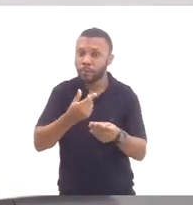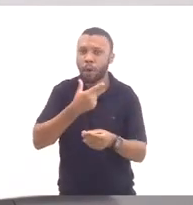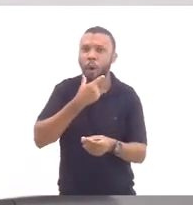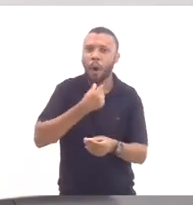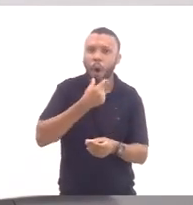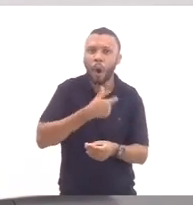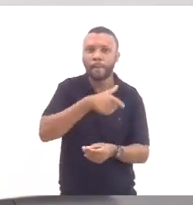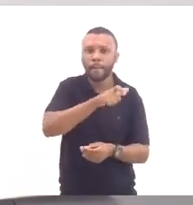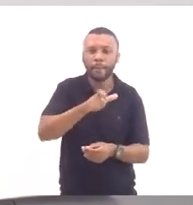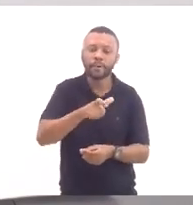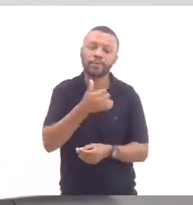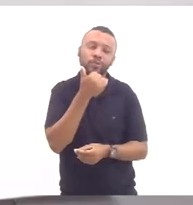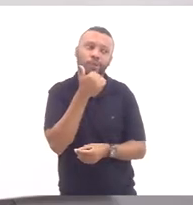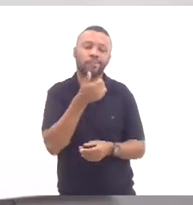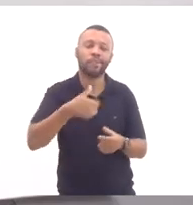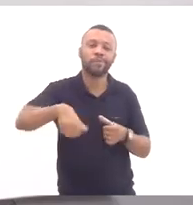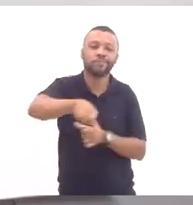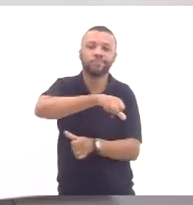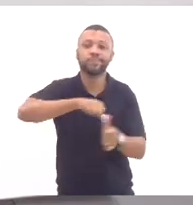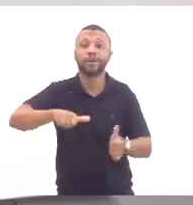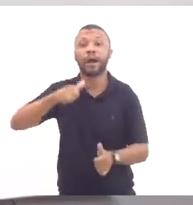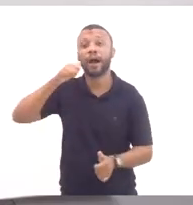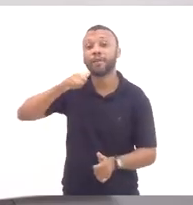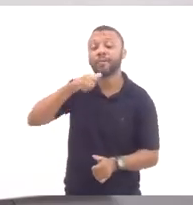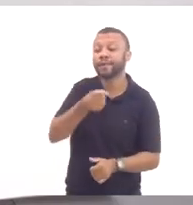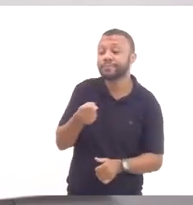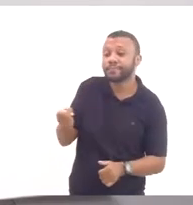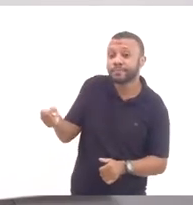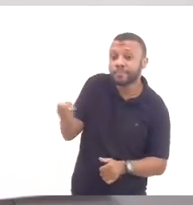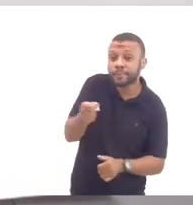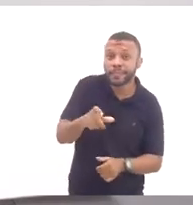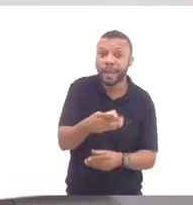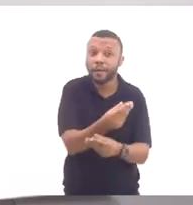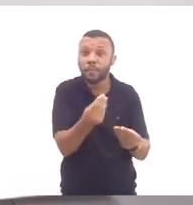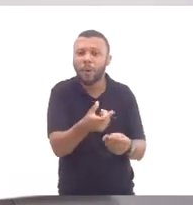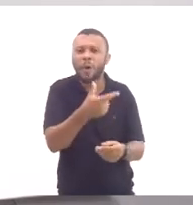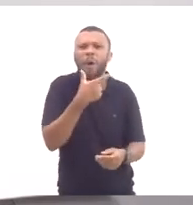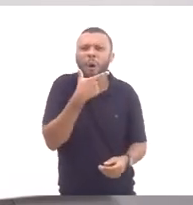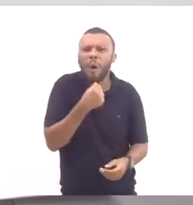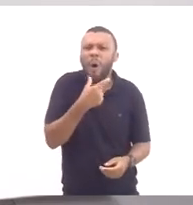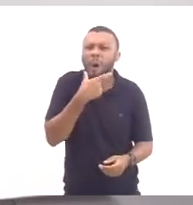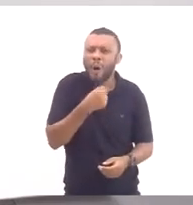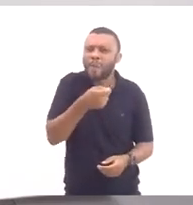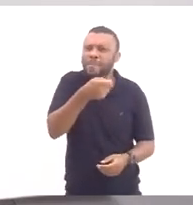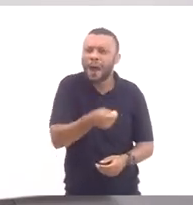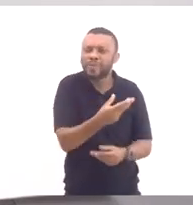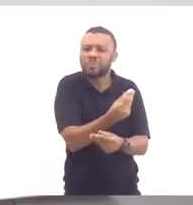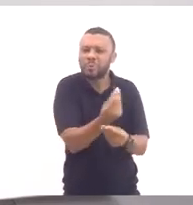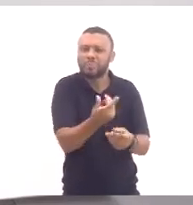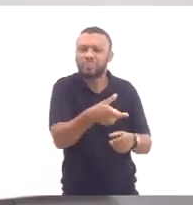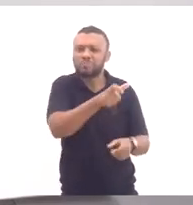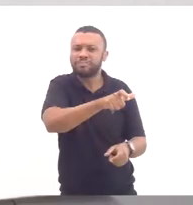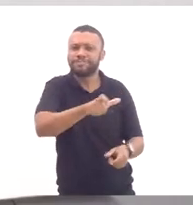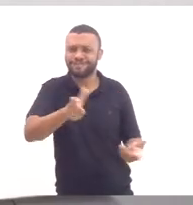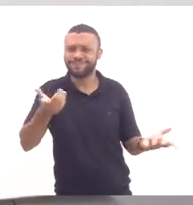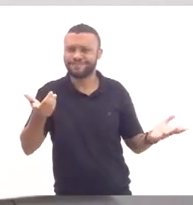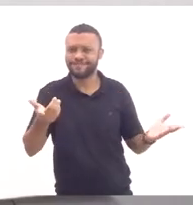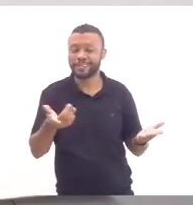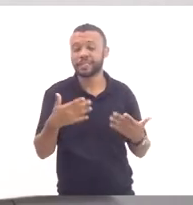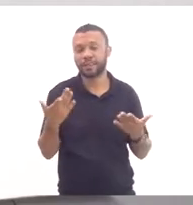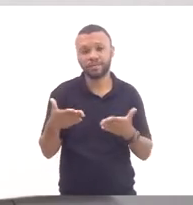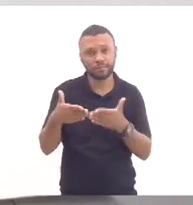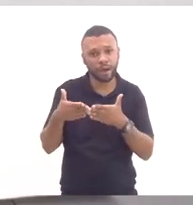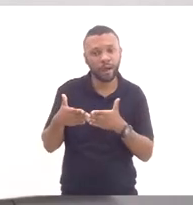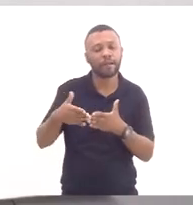eu passei para as mulheres, entendeu? Então tem muito, é muito macho, né? Muito. Vamos lá. Então vamos